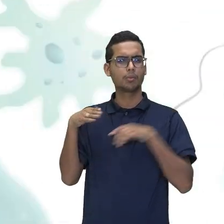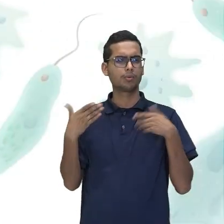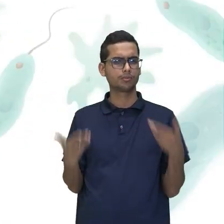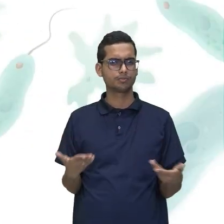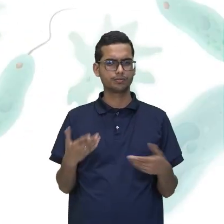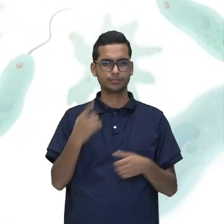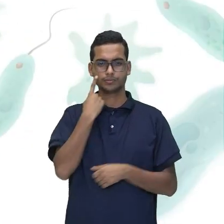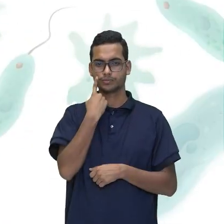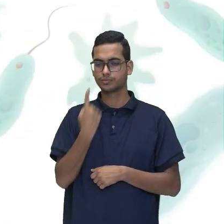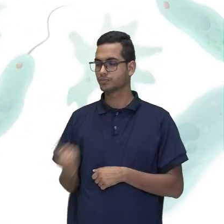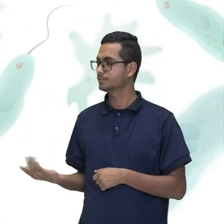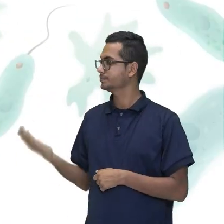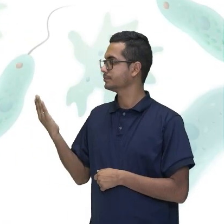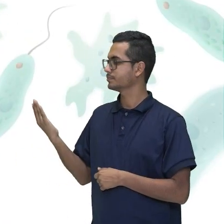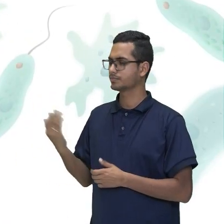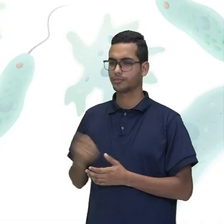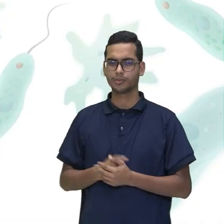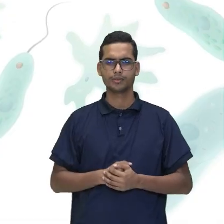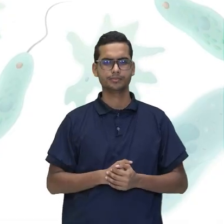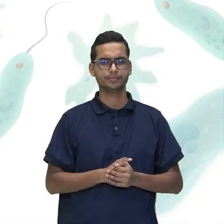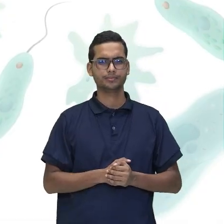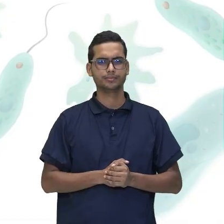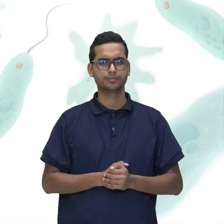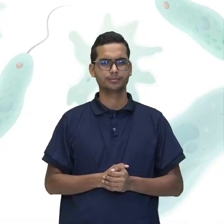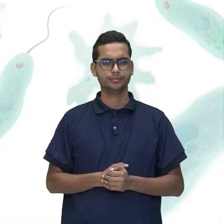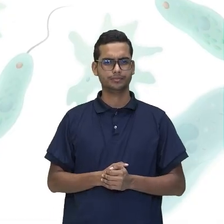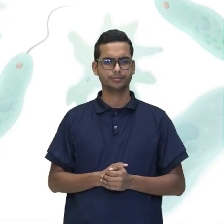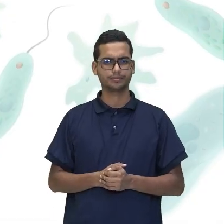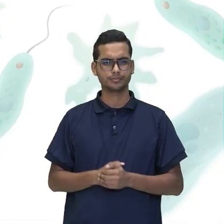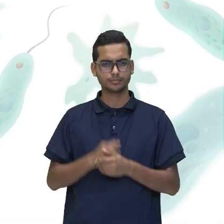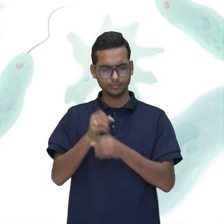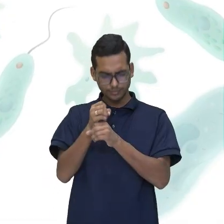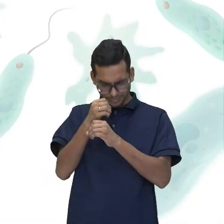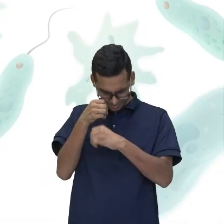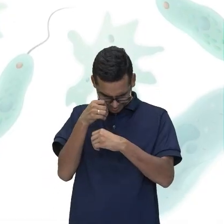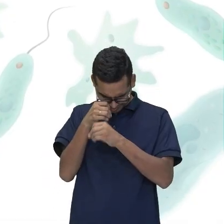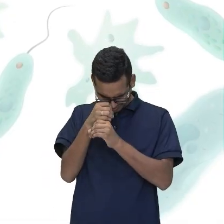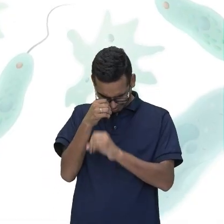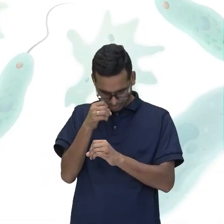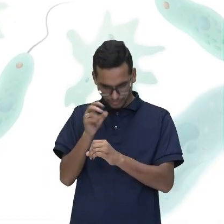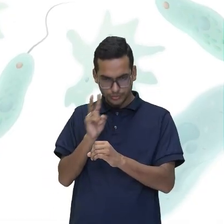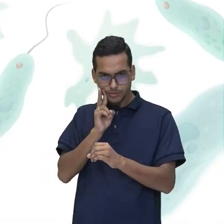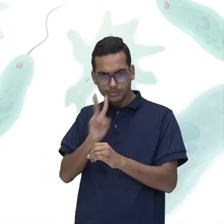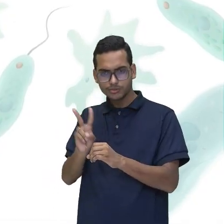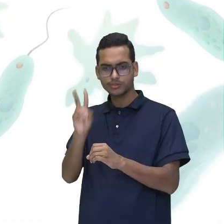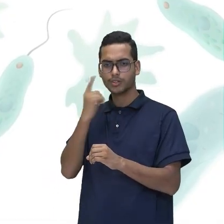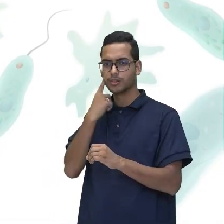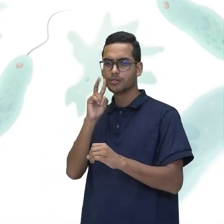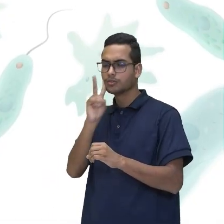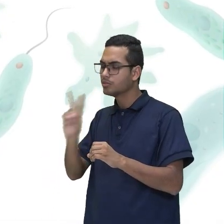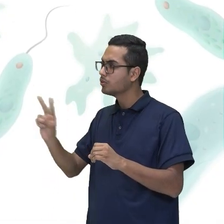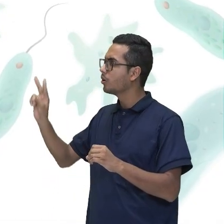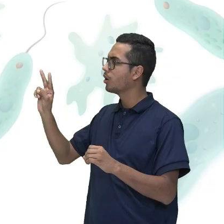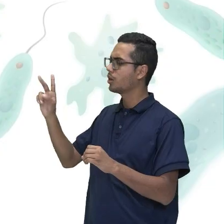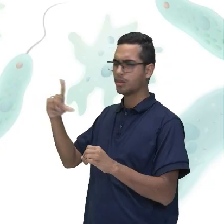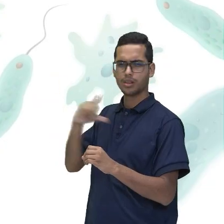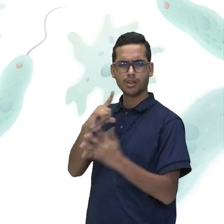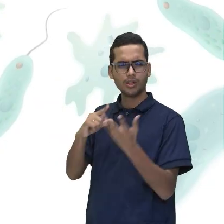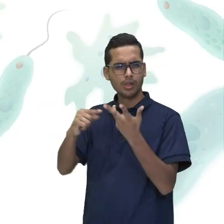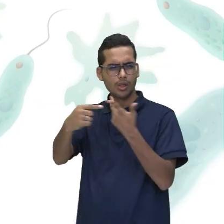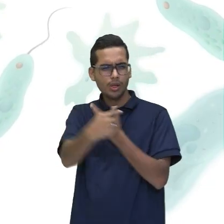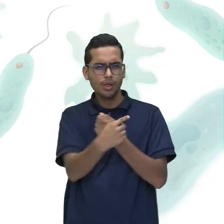estou aqui olhando, olha só, estou olhando o microscópio, e que vejam que nós temos aí